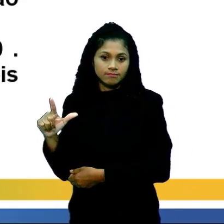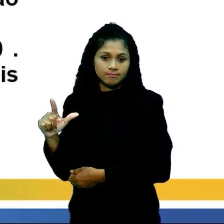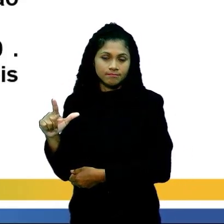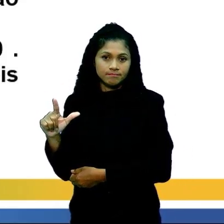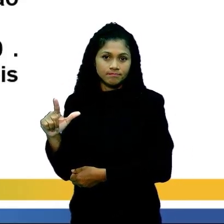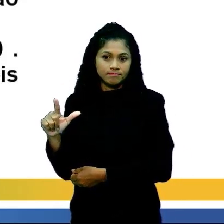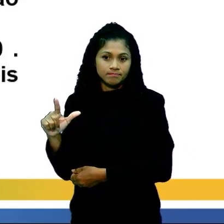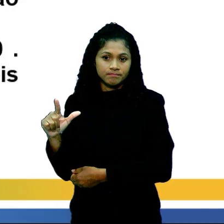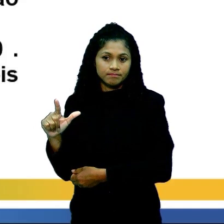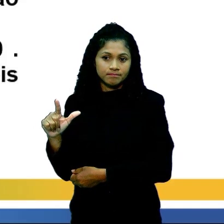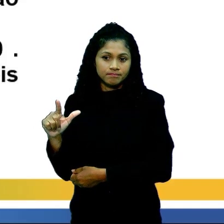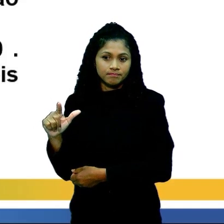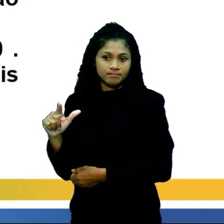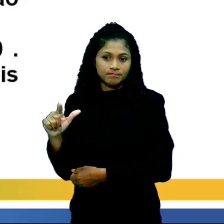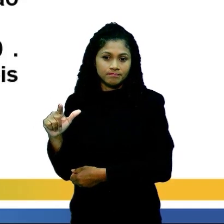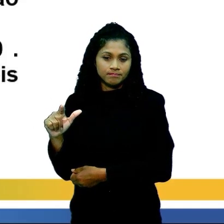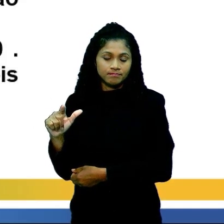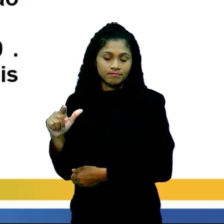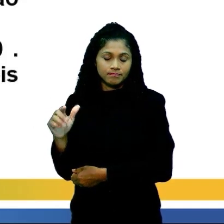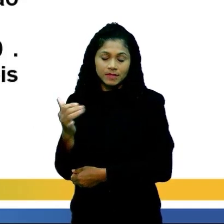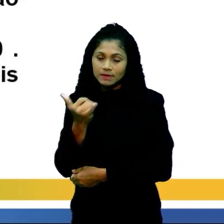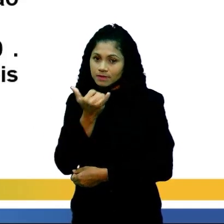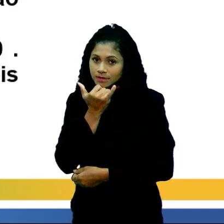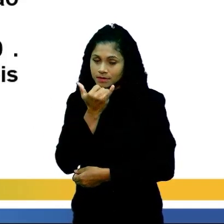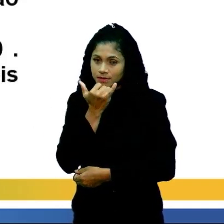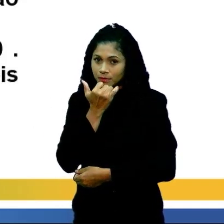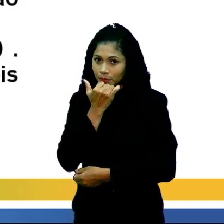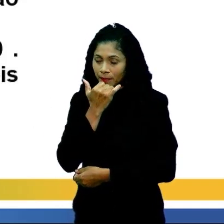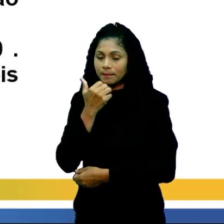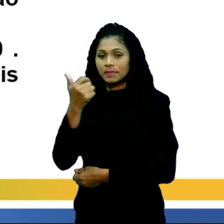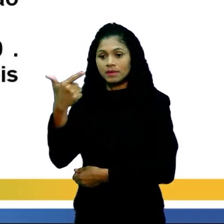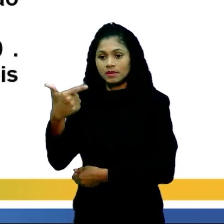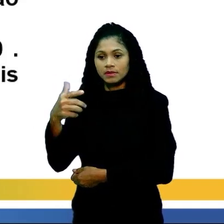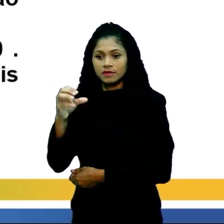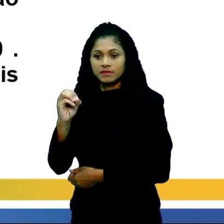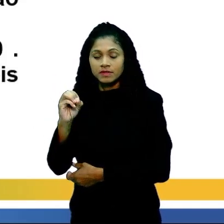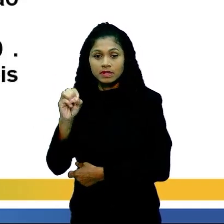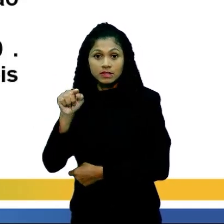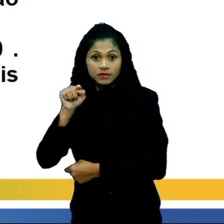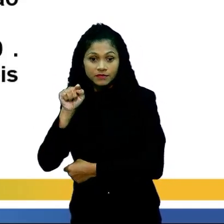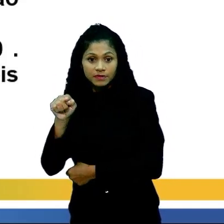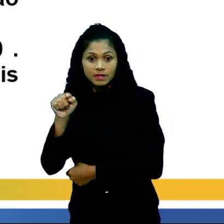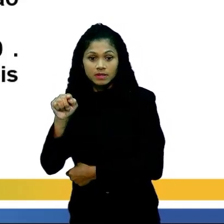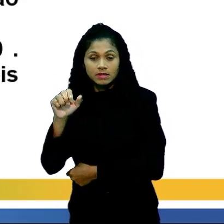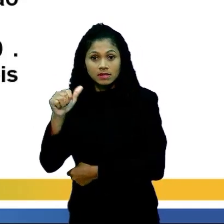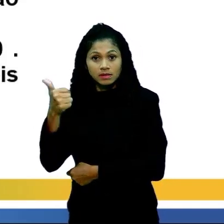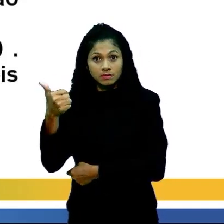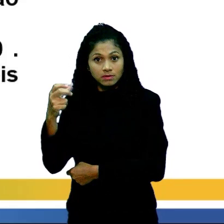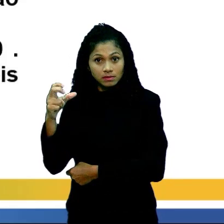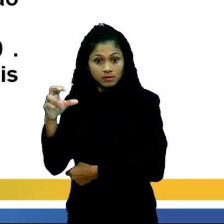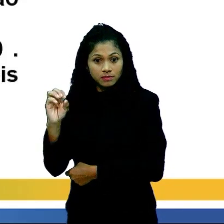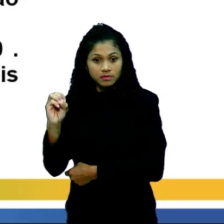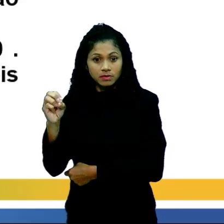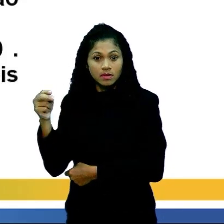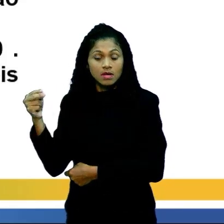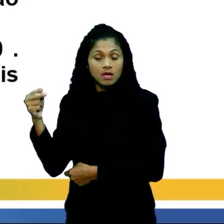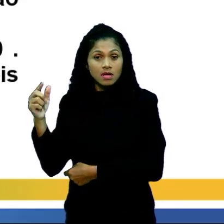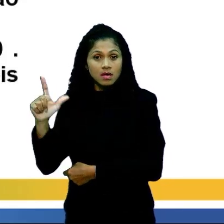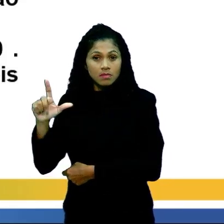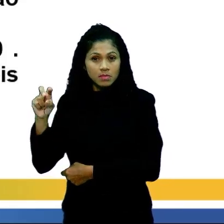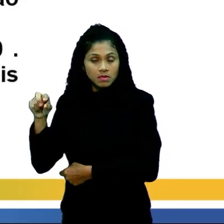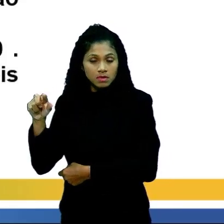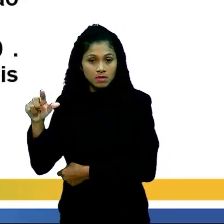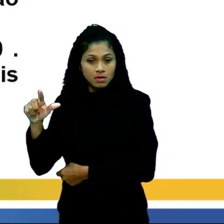Perdão, 20 vezes 150 ml é igual a 3.000 ml. Ou seja, 3.000 ml é igual